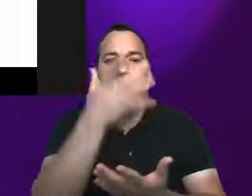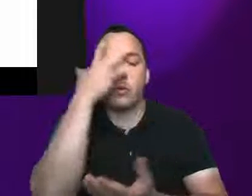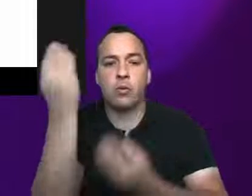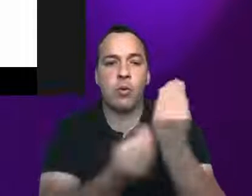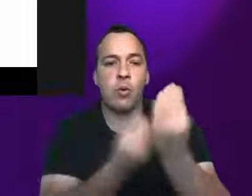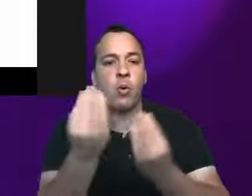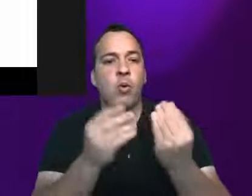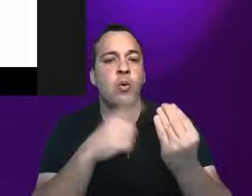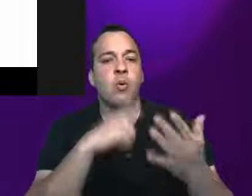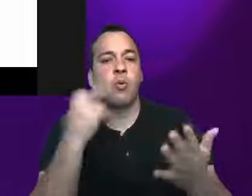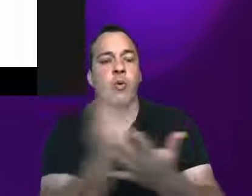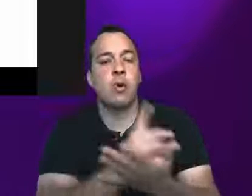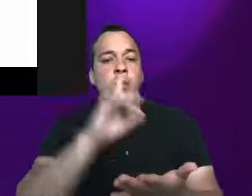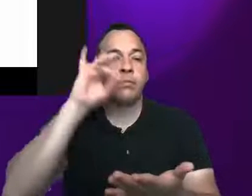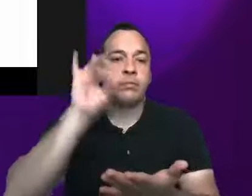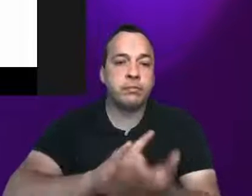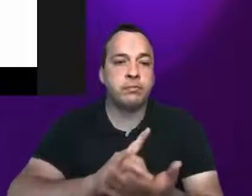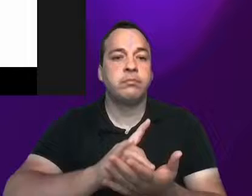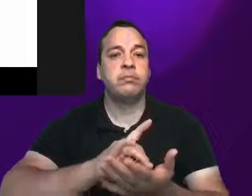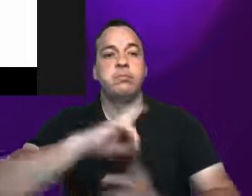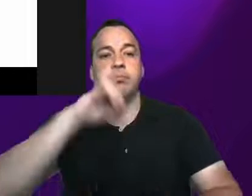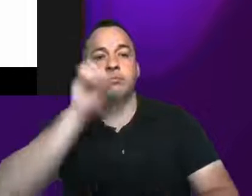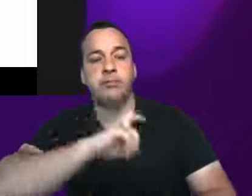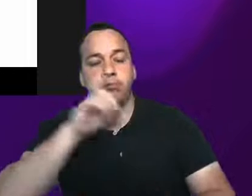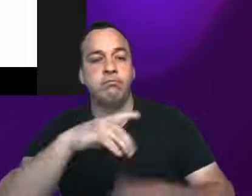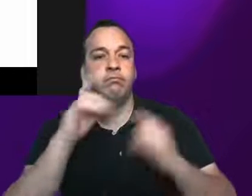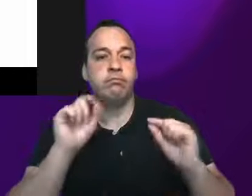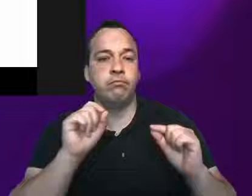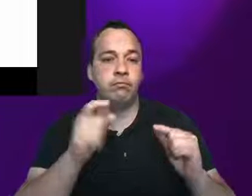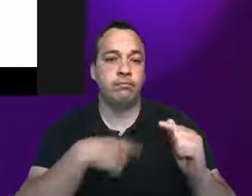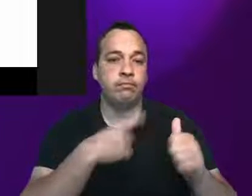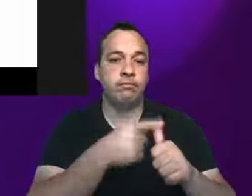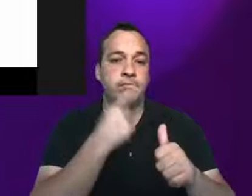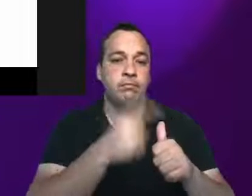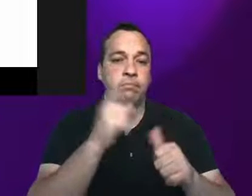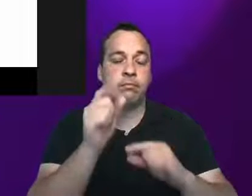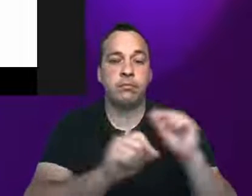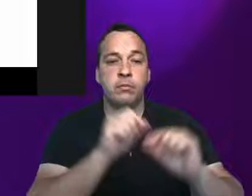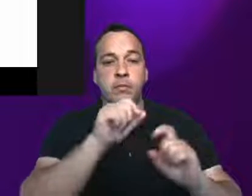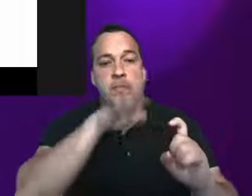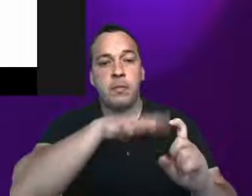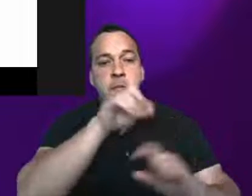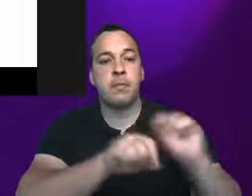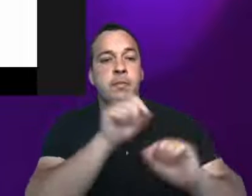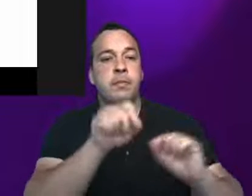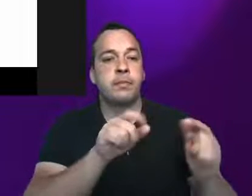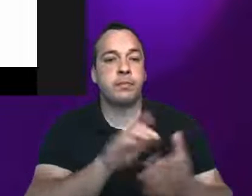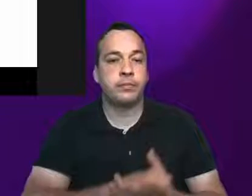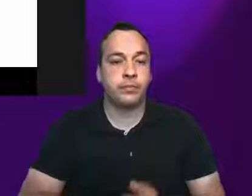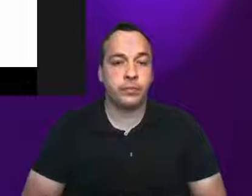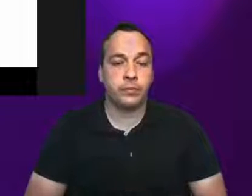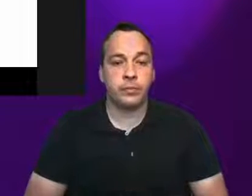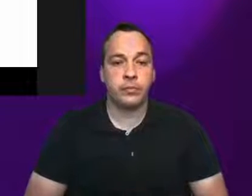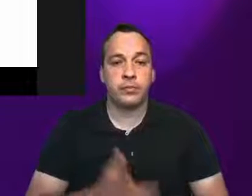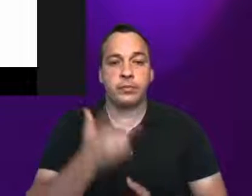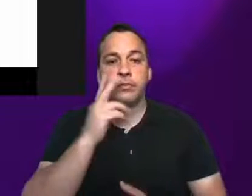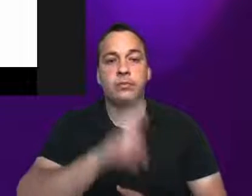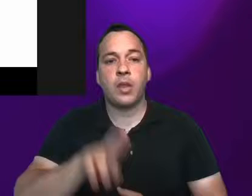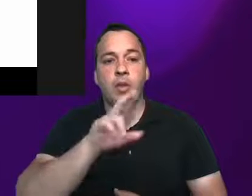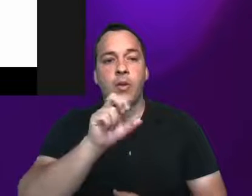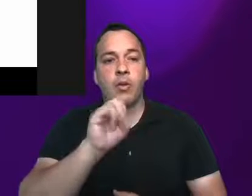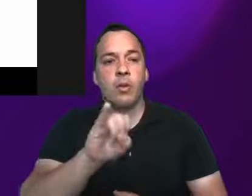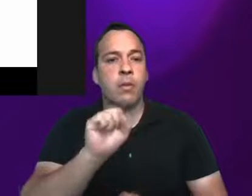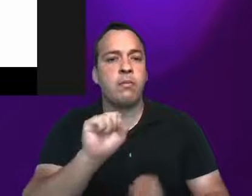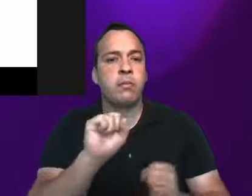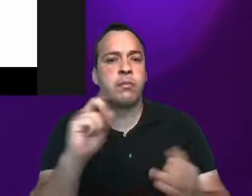os fatos e quais são os mitos. Então, um dos mitos em relação à furosemida é que o uso dela pode acelerar